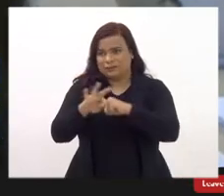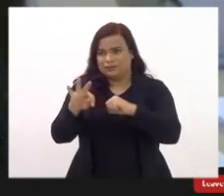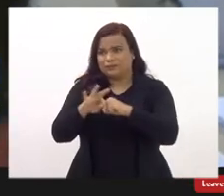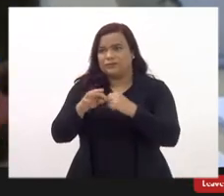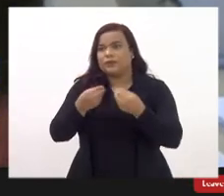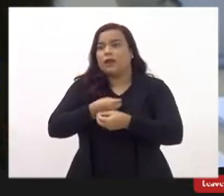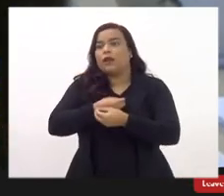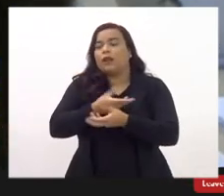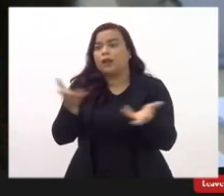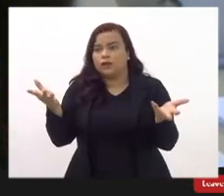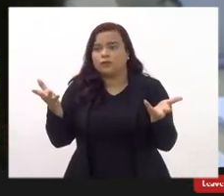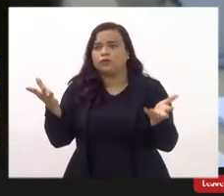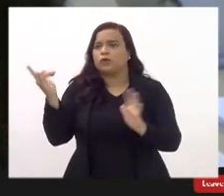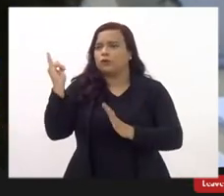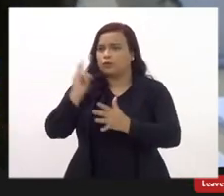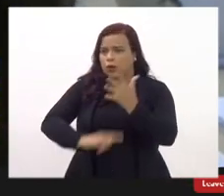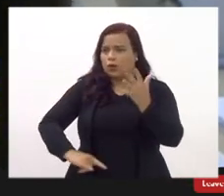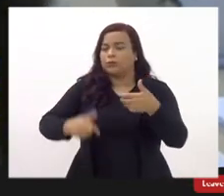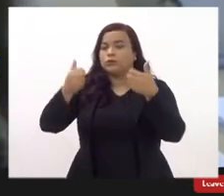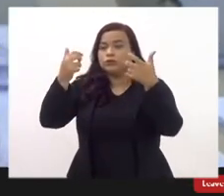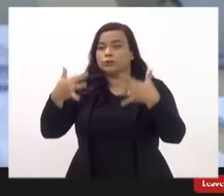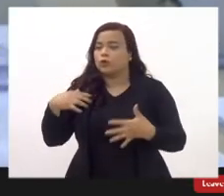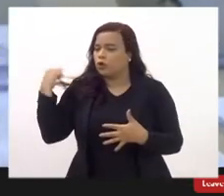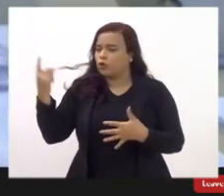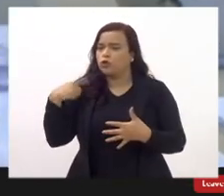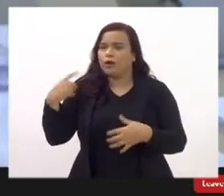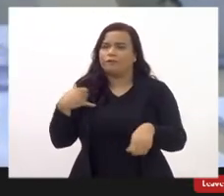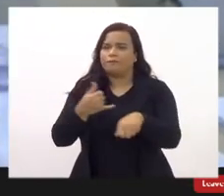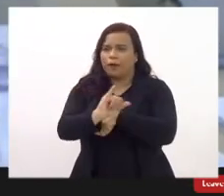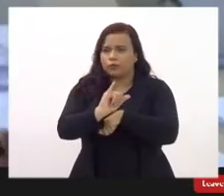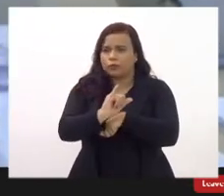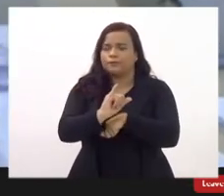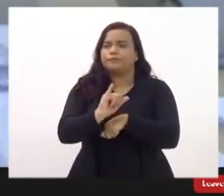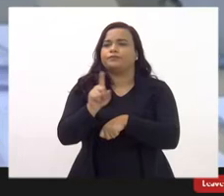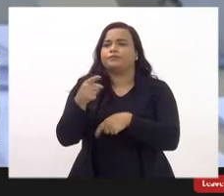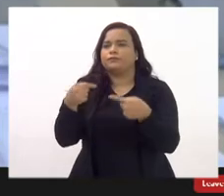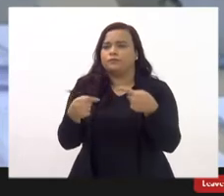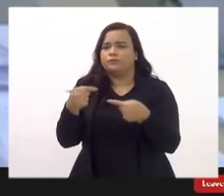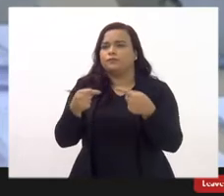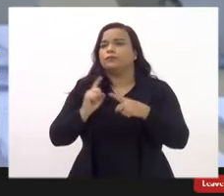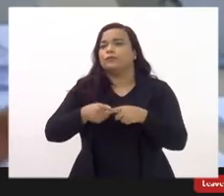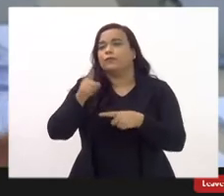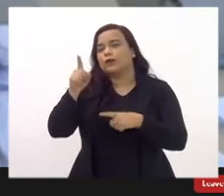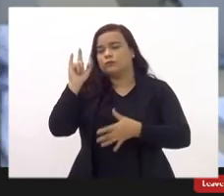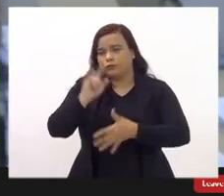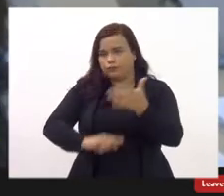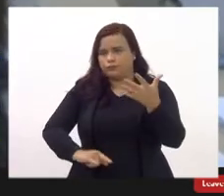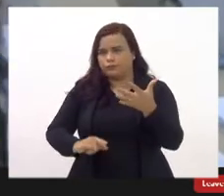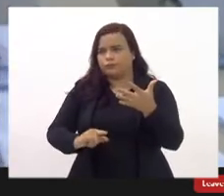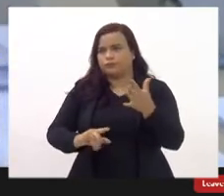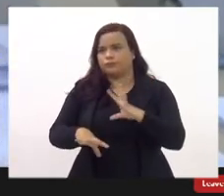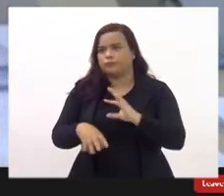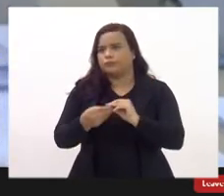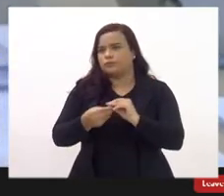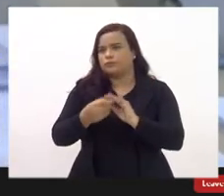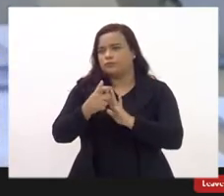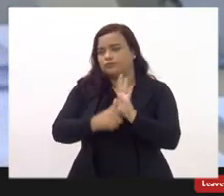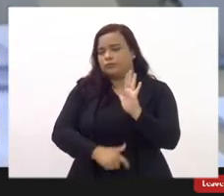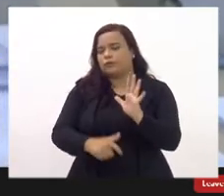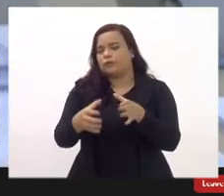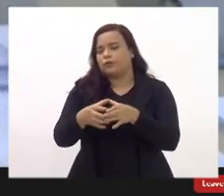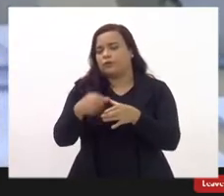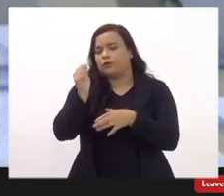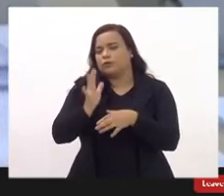justificando a nossa ausência dessa discussão. Essa nota está sendo subscrita pelo Conselho Nacional de Saúde, pela